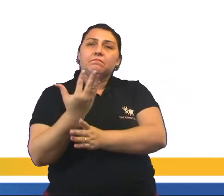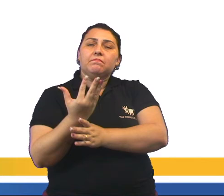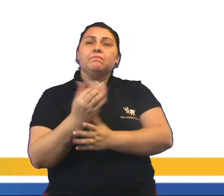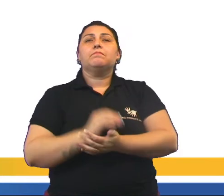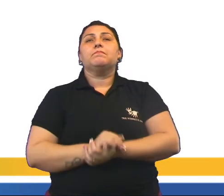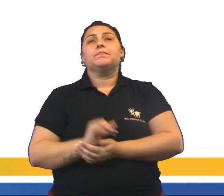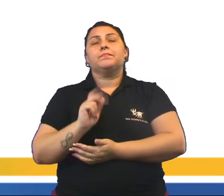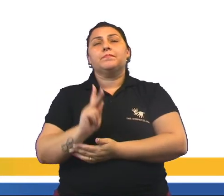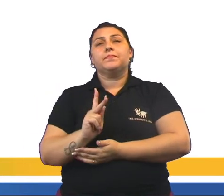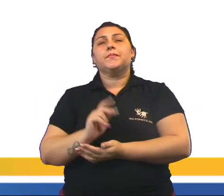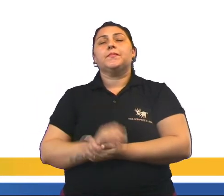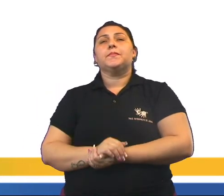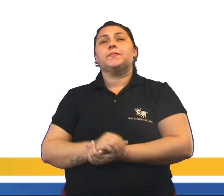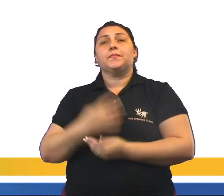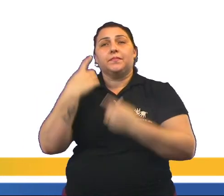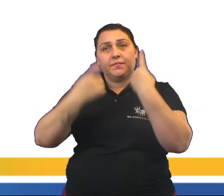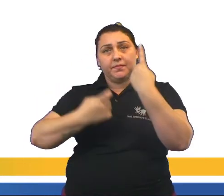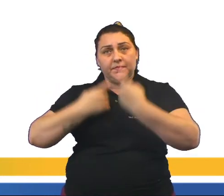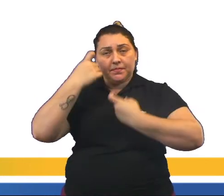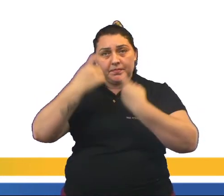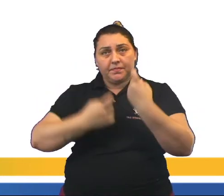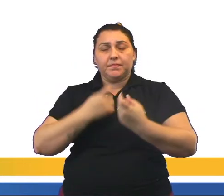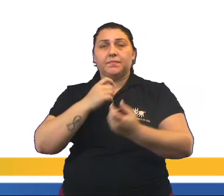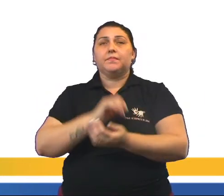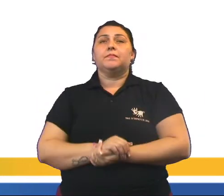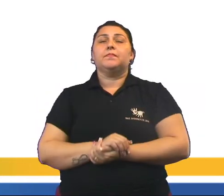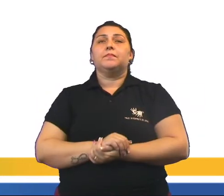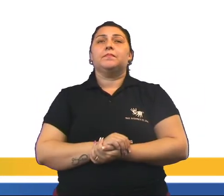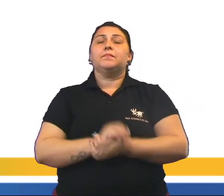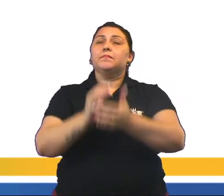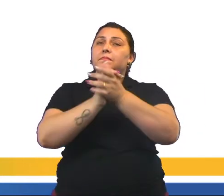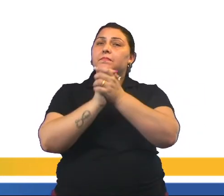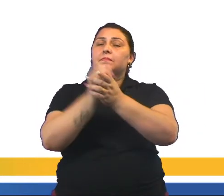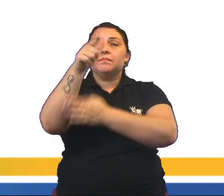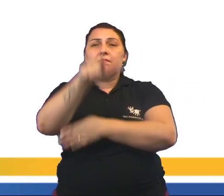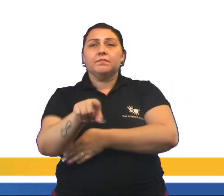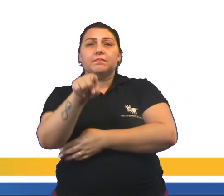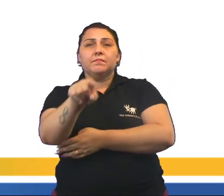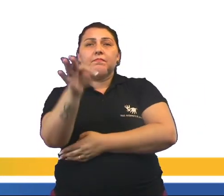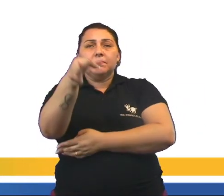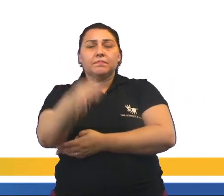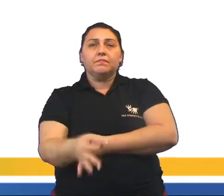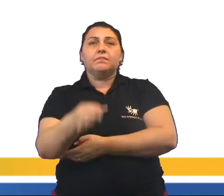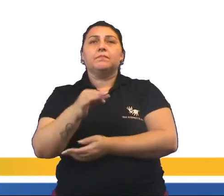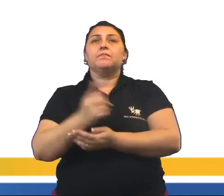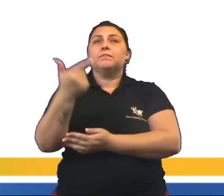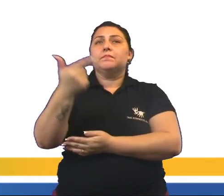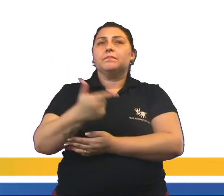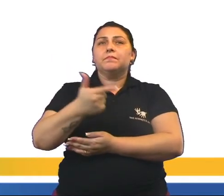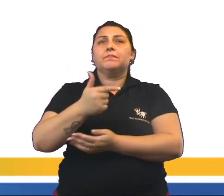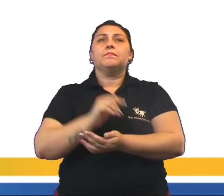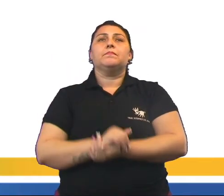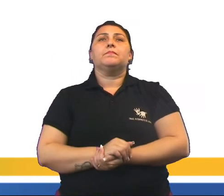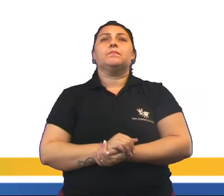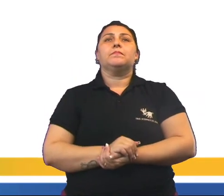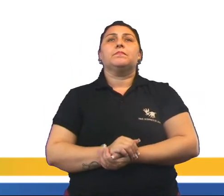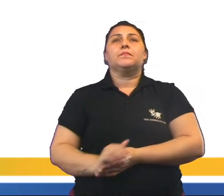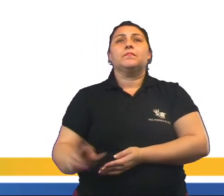produzindo, ok? Então, há uma preocupação aí em cima disto. Parabéns mais uma vez a você que acertou. Vamos para a segunda